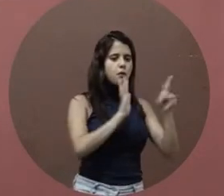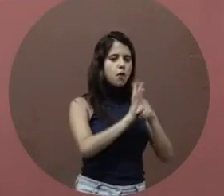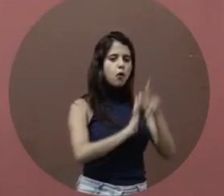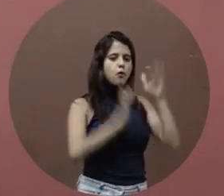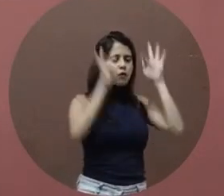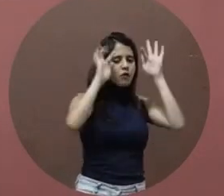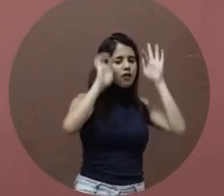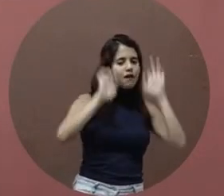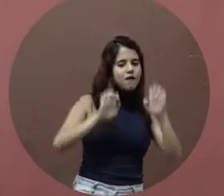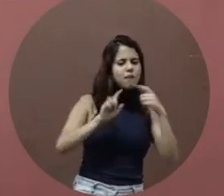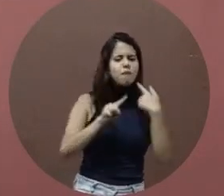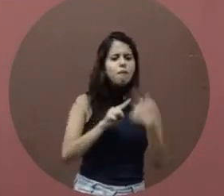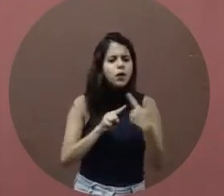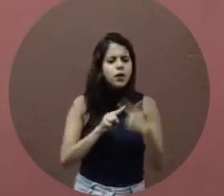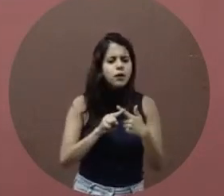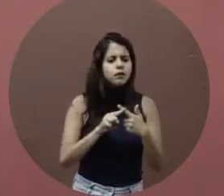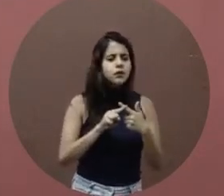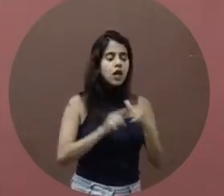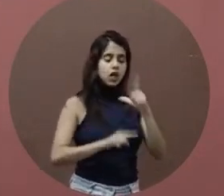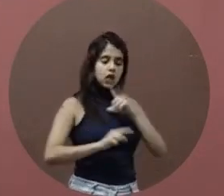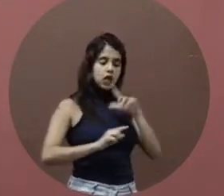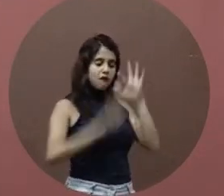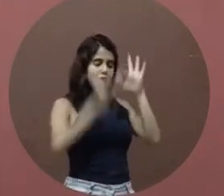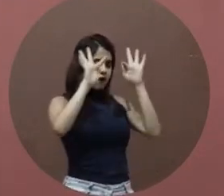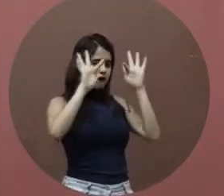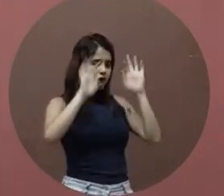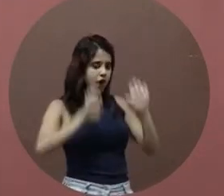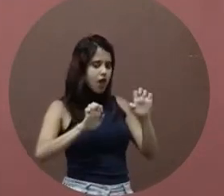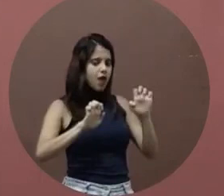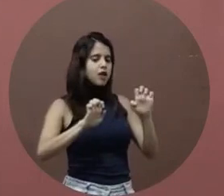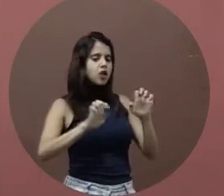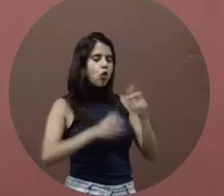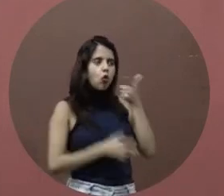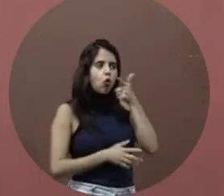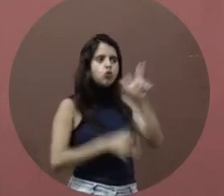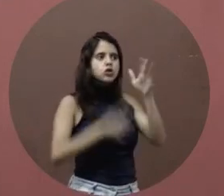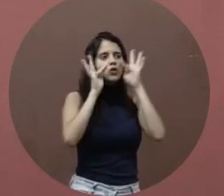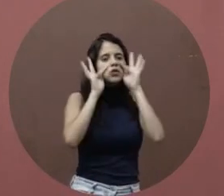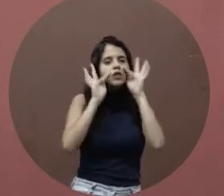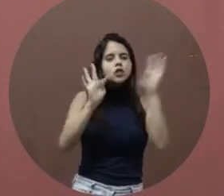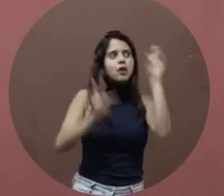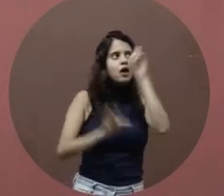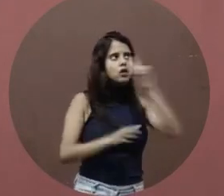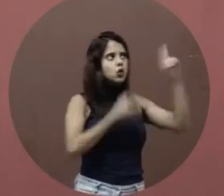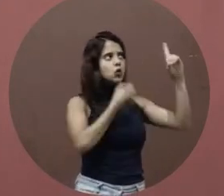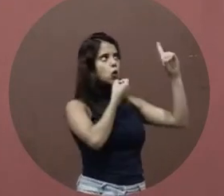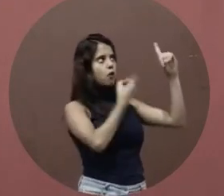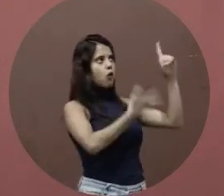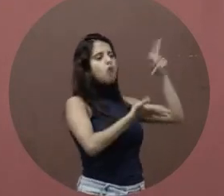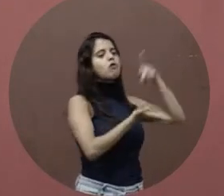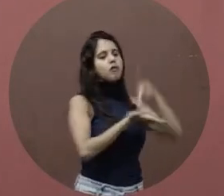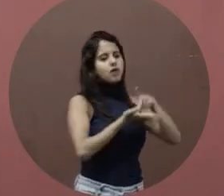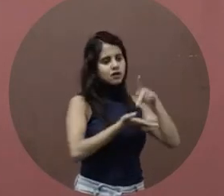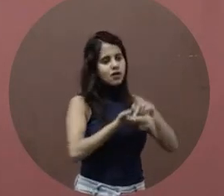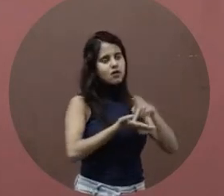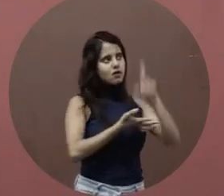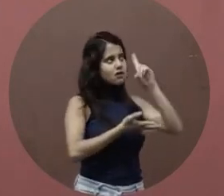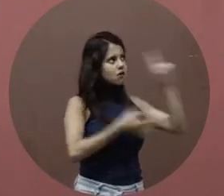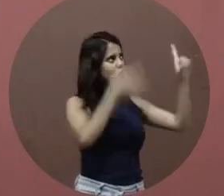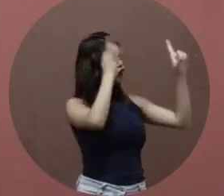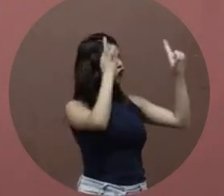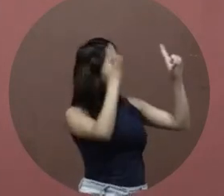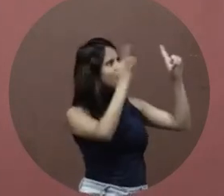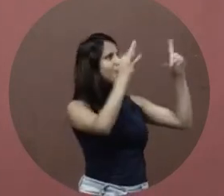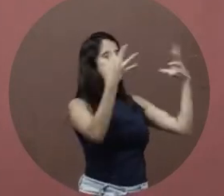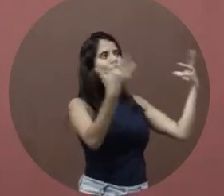fé que eles conseguiram testemunhar de que Deus é bom, de que Deus é fiel, de que Deus é